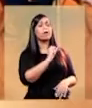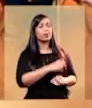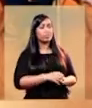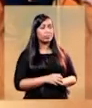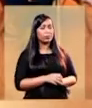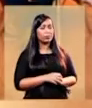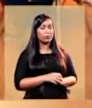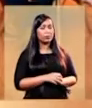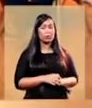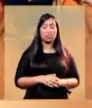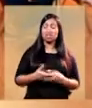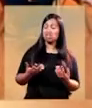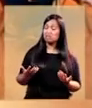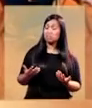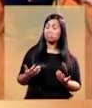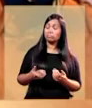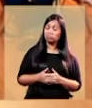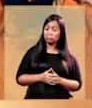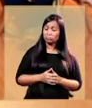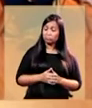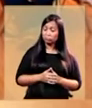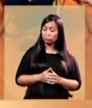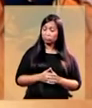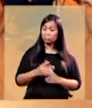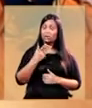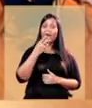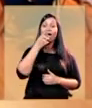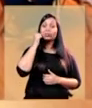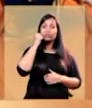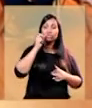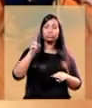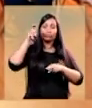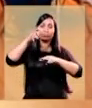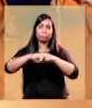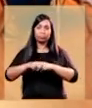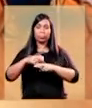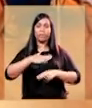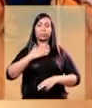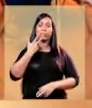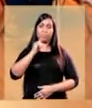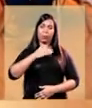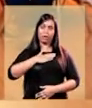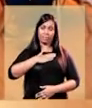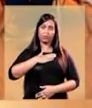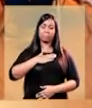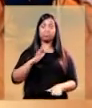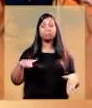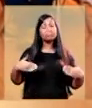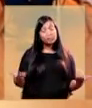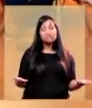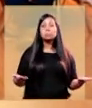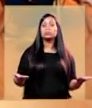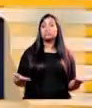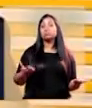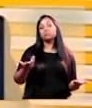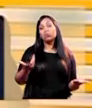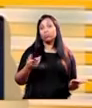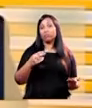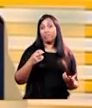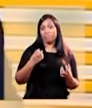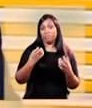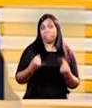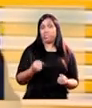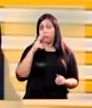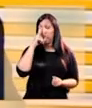seu pai? E o menino pulou no colo do adotante. Falou, esse é o meu pai. Né? Então, quer dizer, é uma